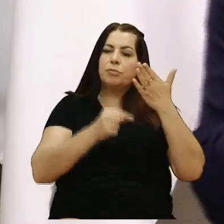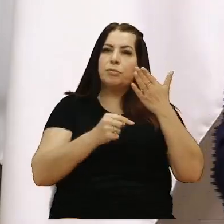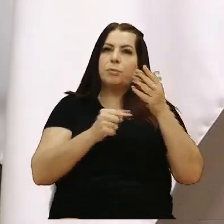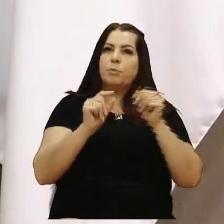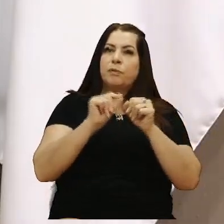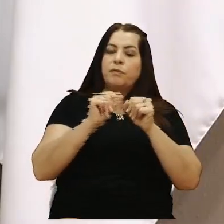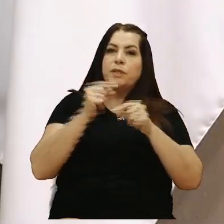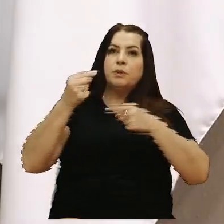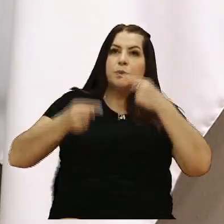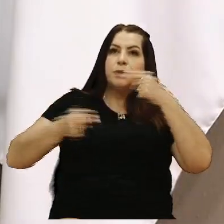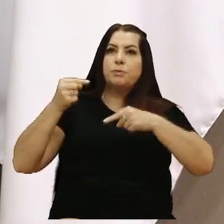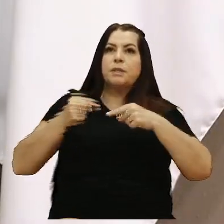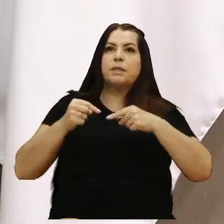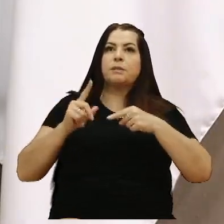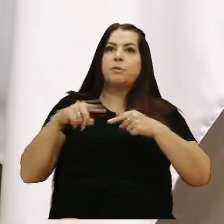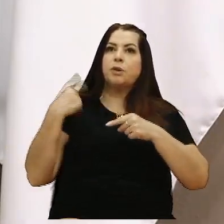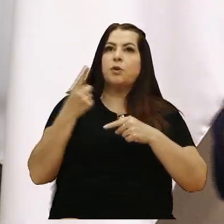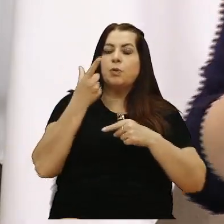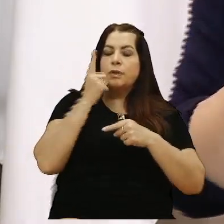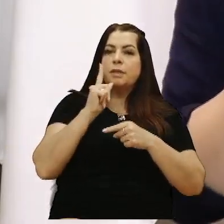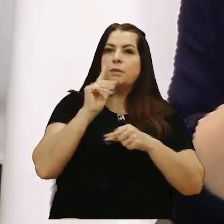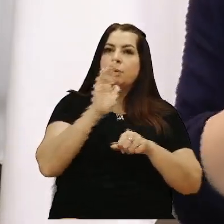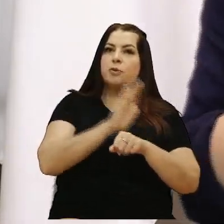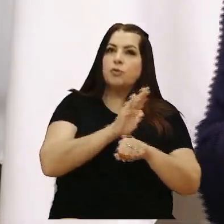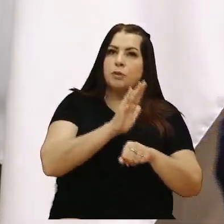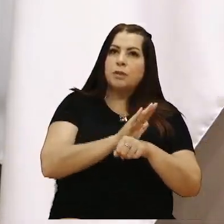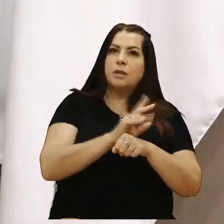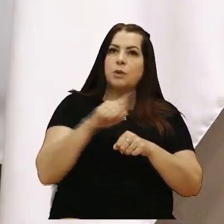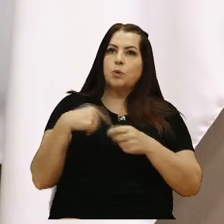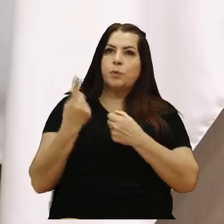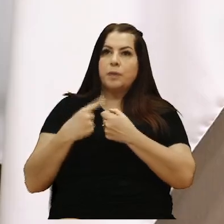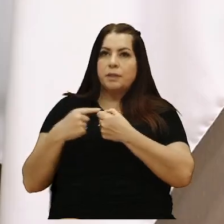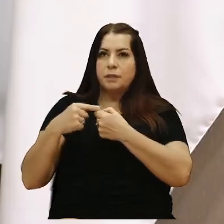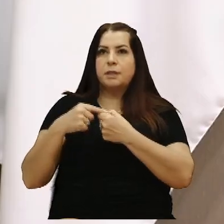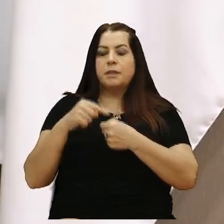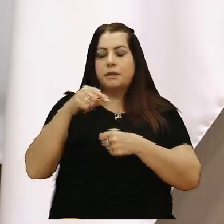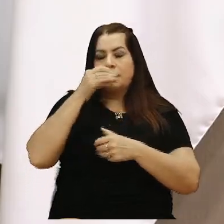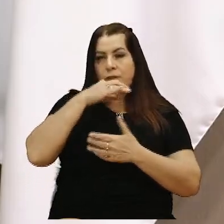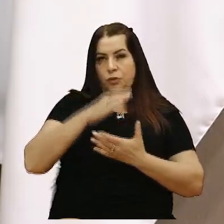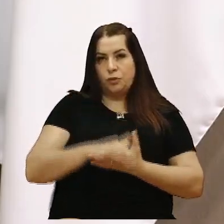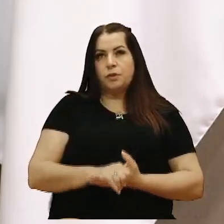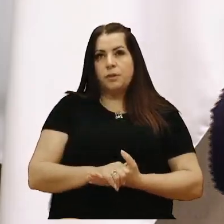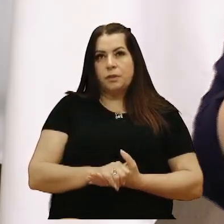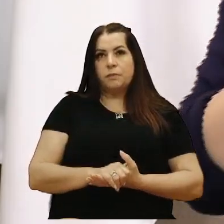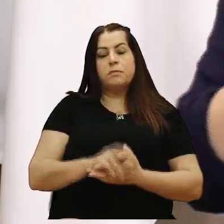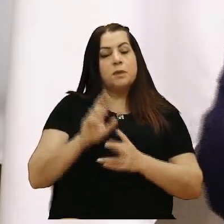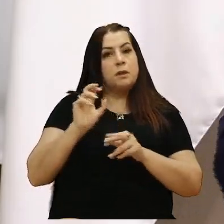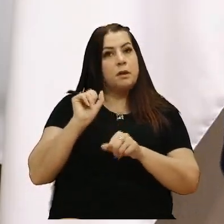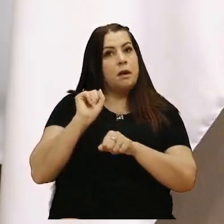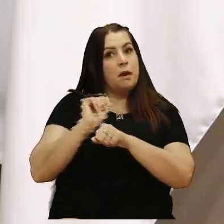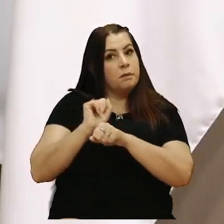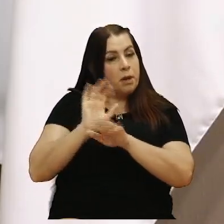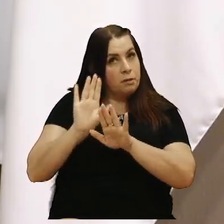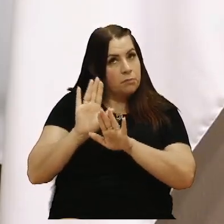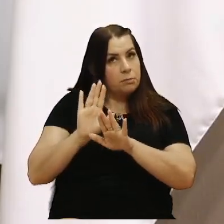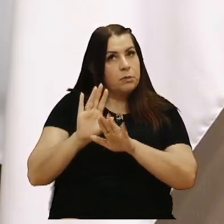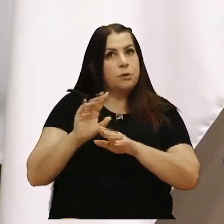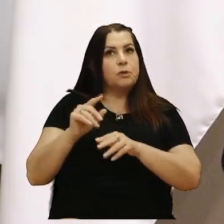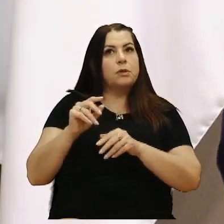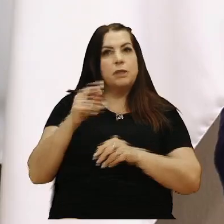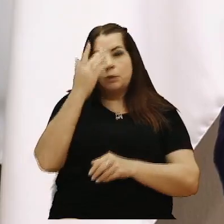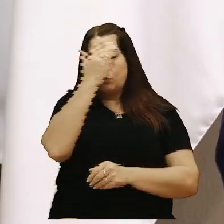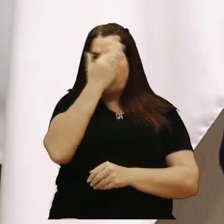como fazer o debate para que a gente possa contribuir com a nossa cidade em Caxias do Sul. E esperamos que o governo